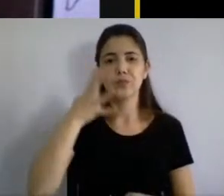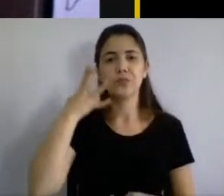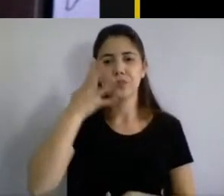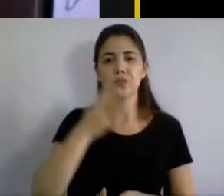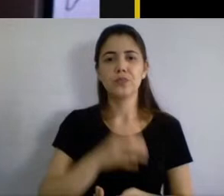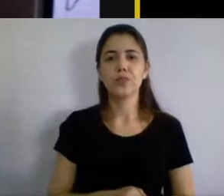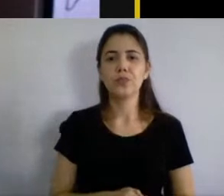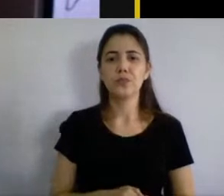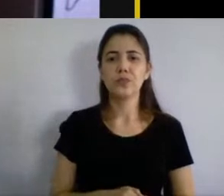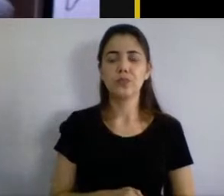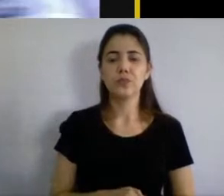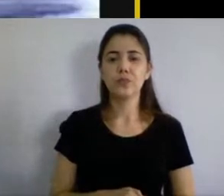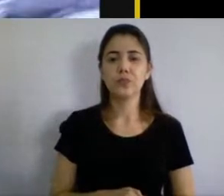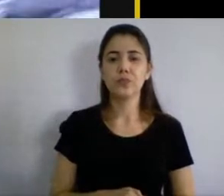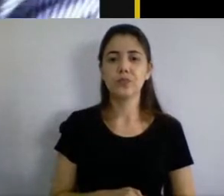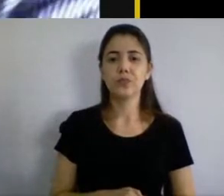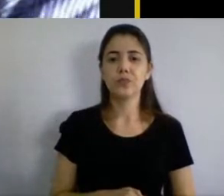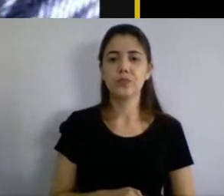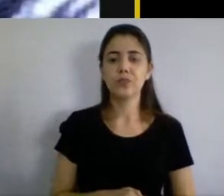Aristóteles?